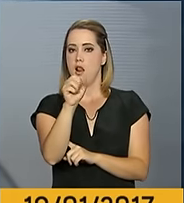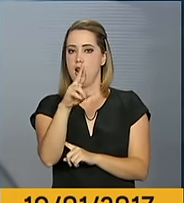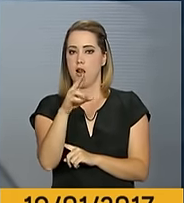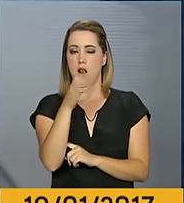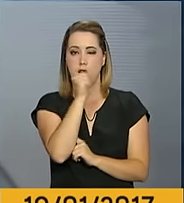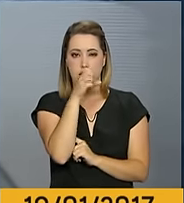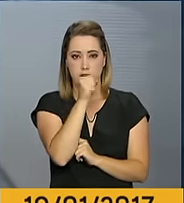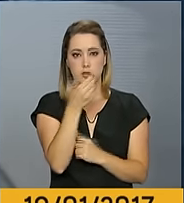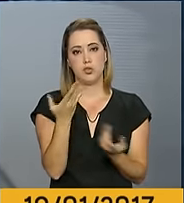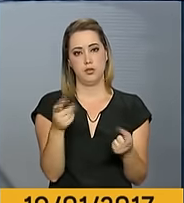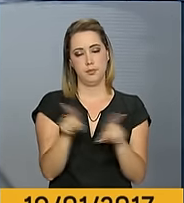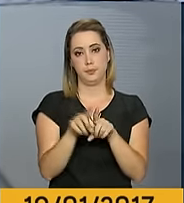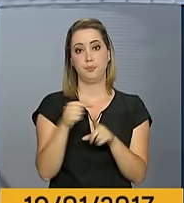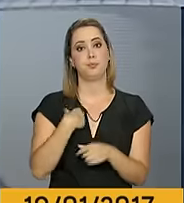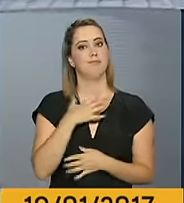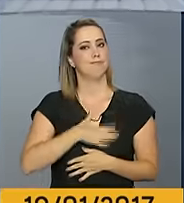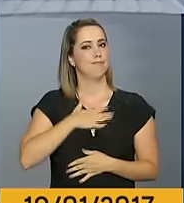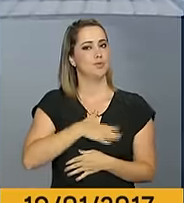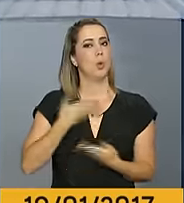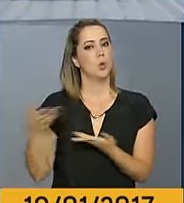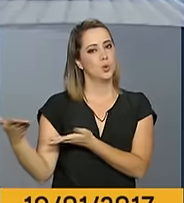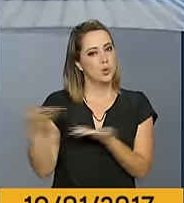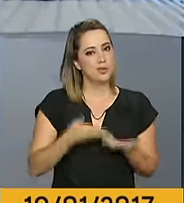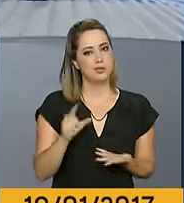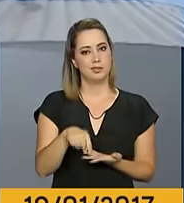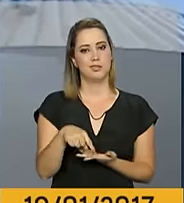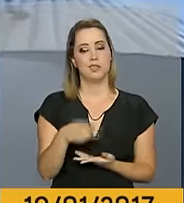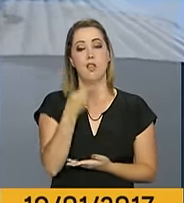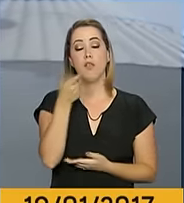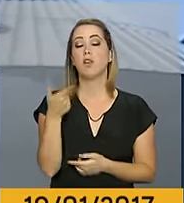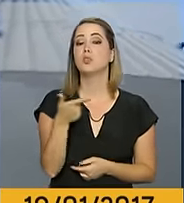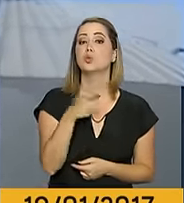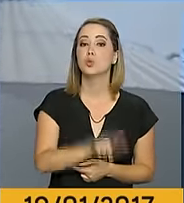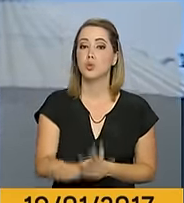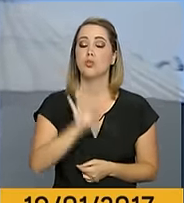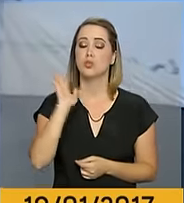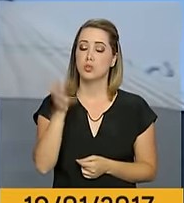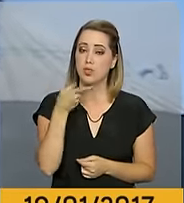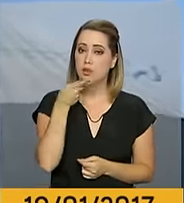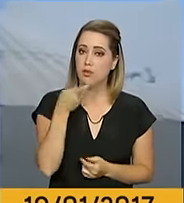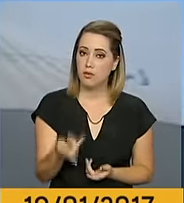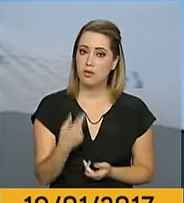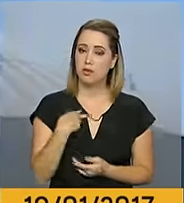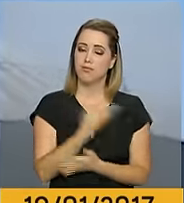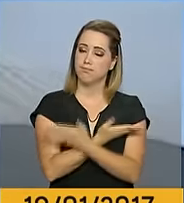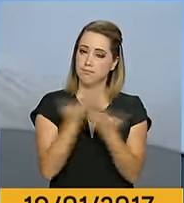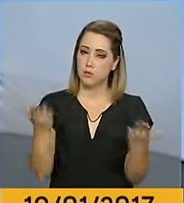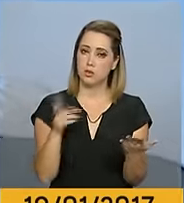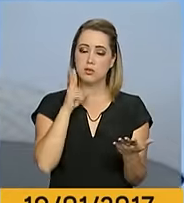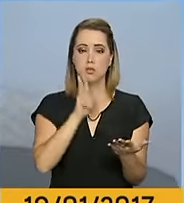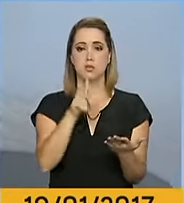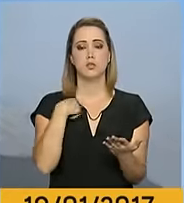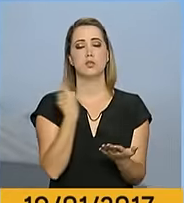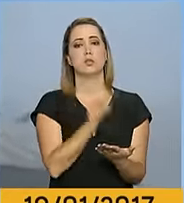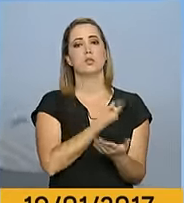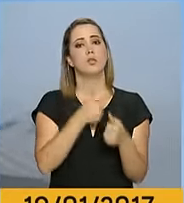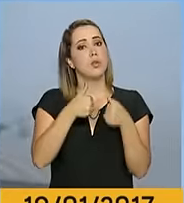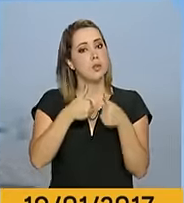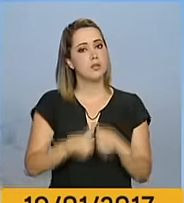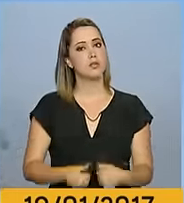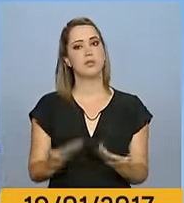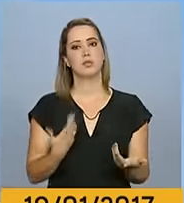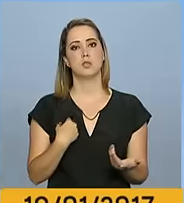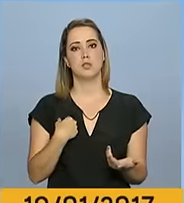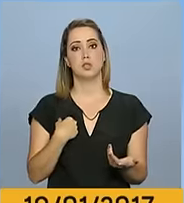aqui. E repetindo um pouco o que foi dito aqui, vocês vejam que nós estamos